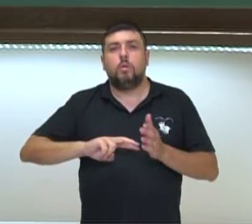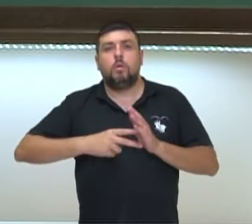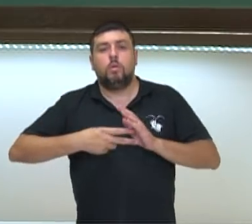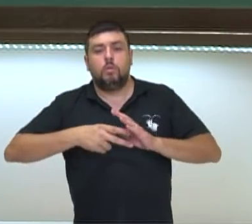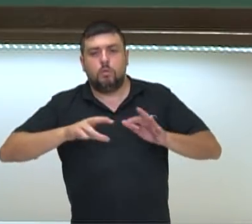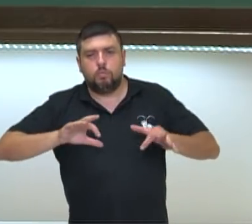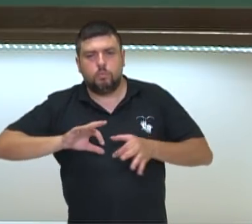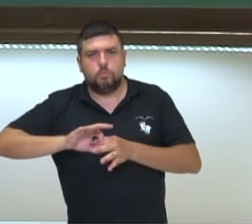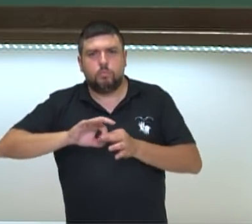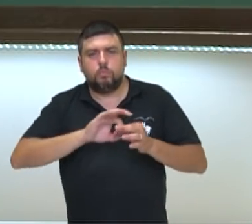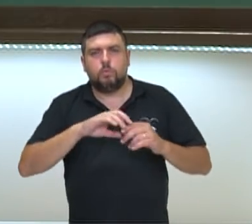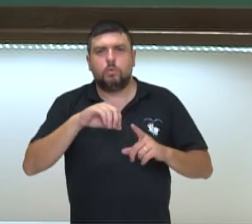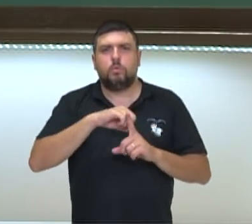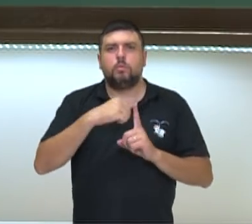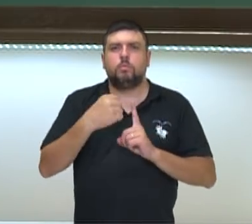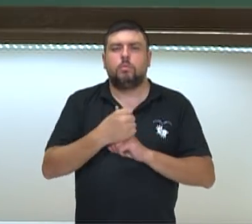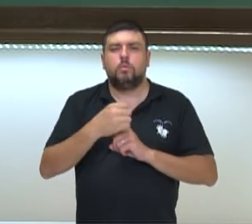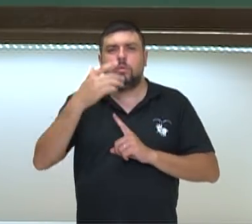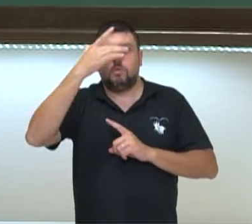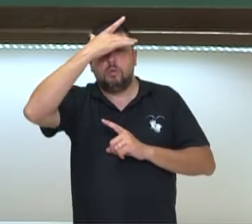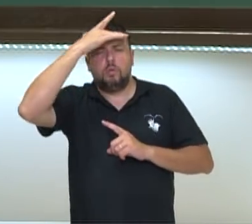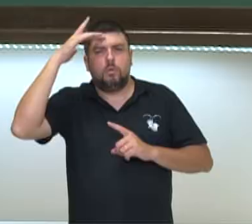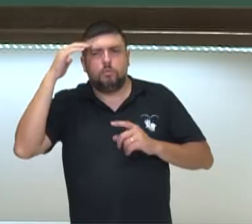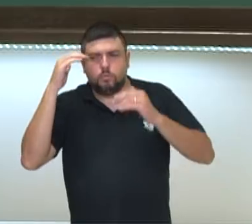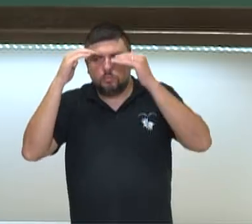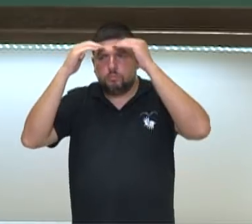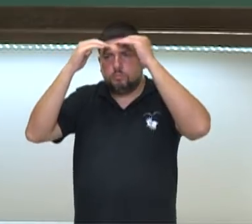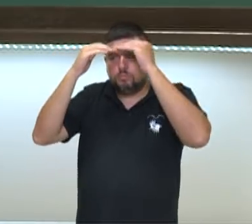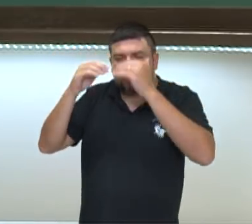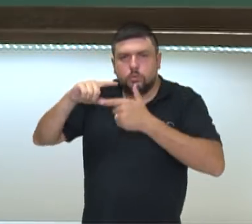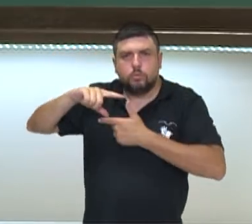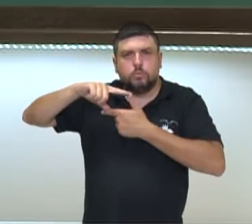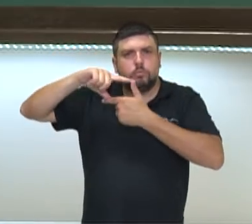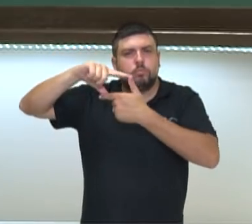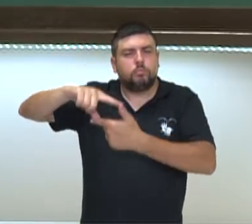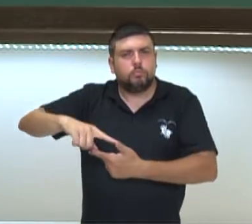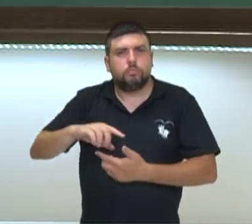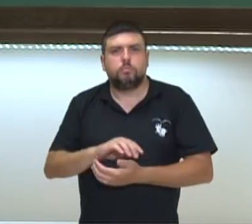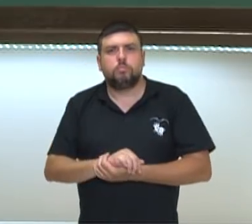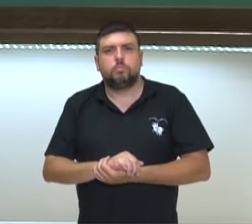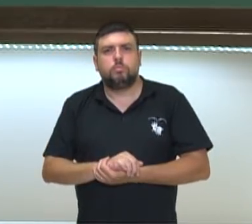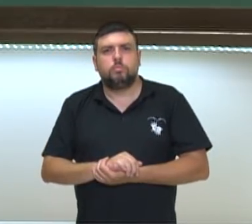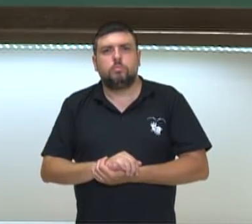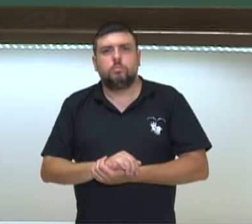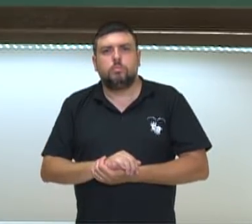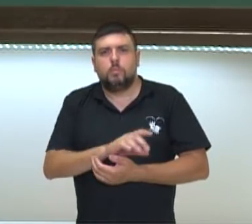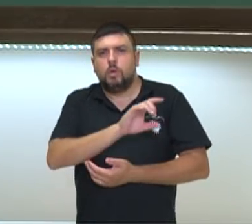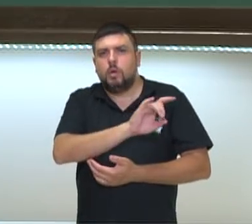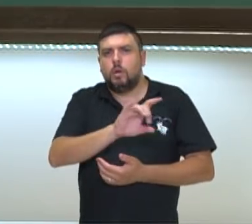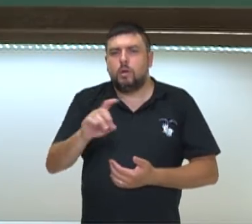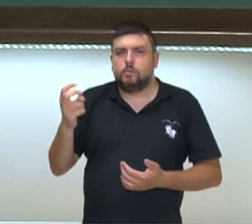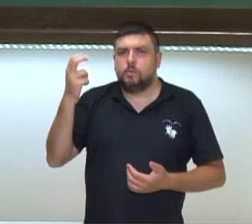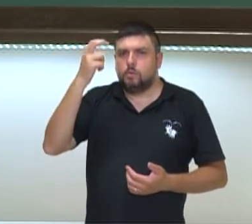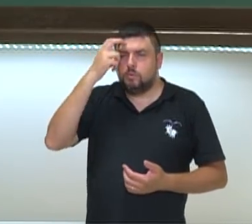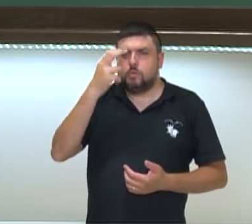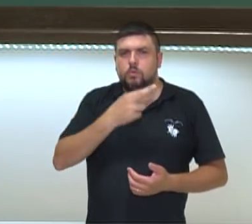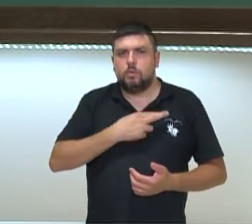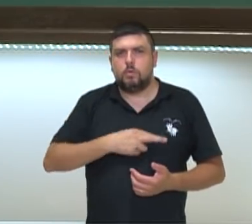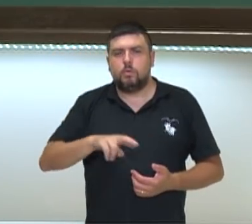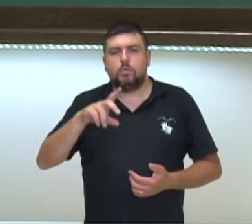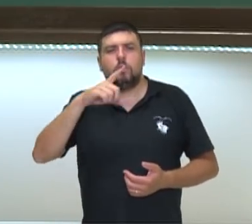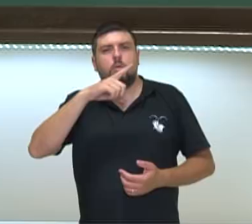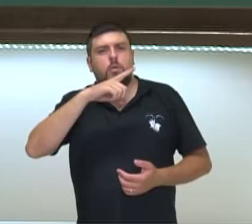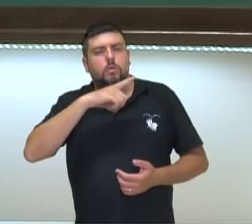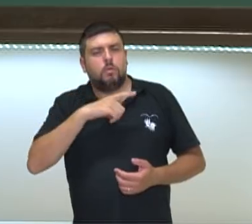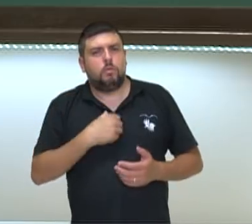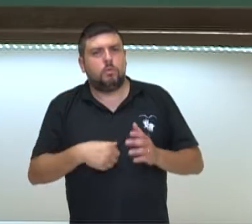mantêm os valores, a tradição, fazendo todo ano aquele ritual. Cada cultura, cada religião tem os seus rituais. Aqui no